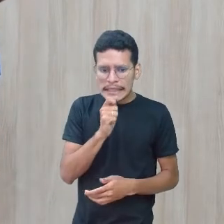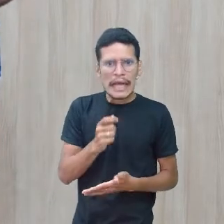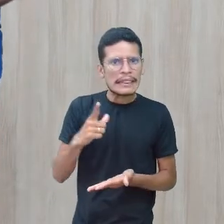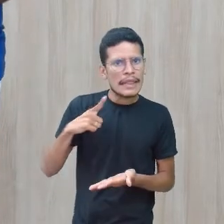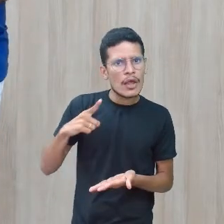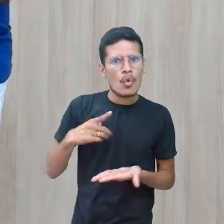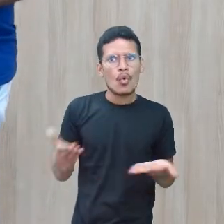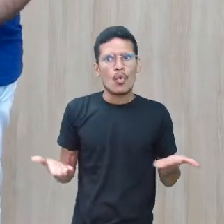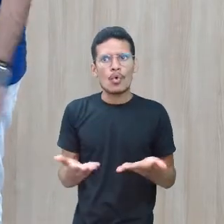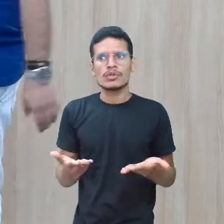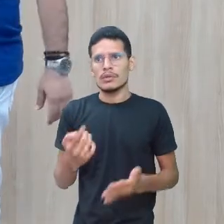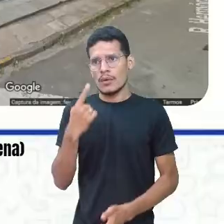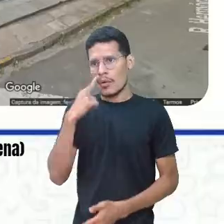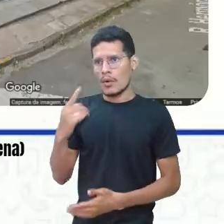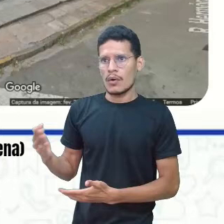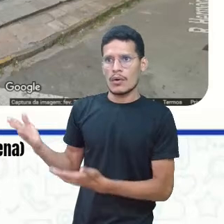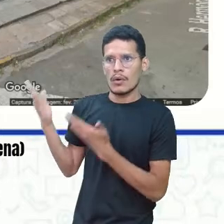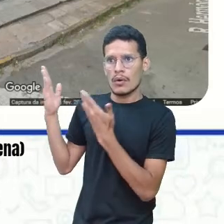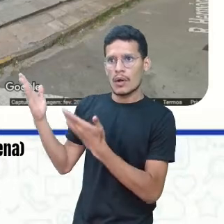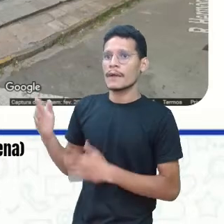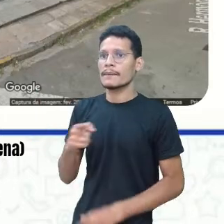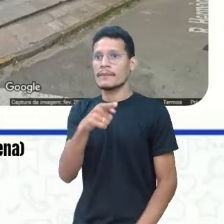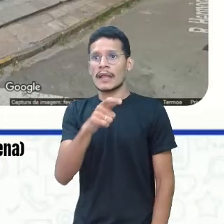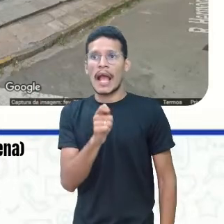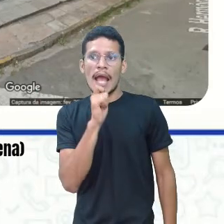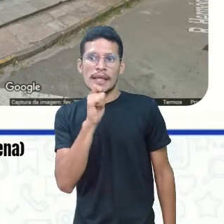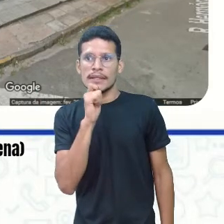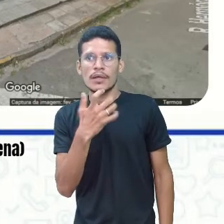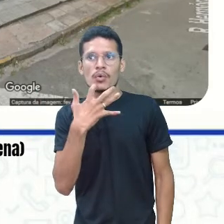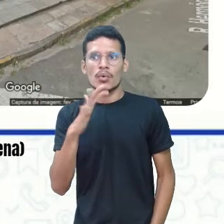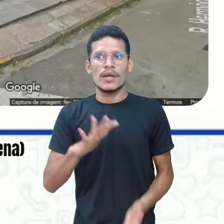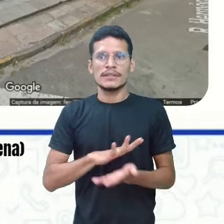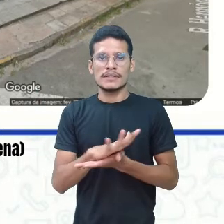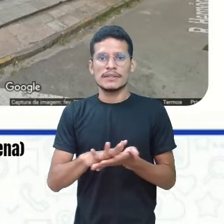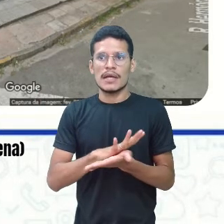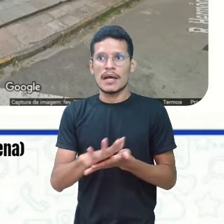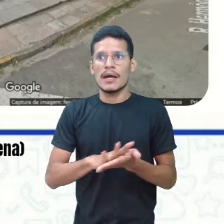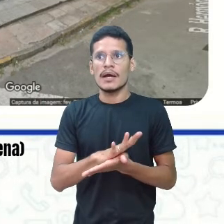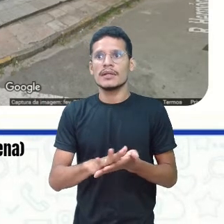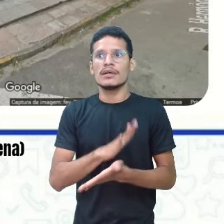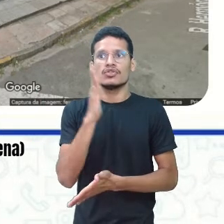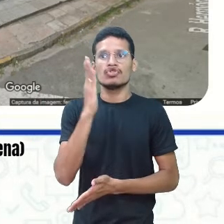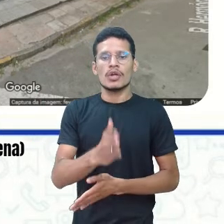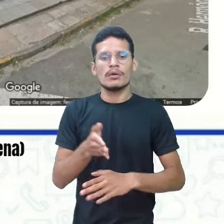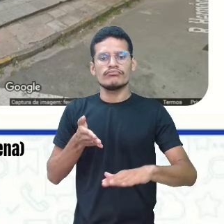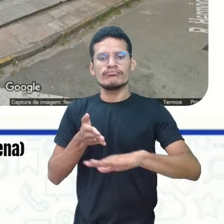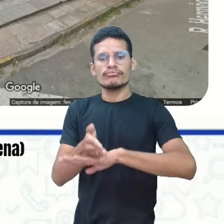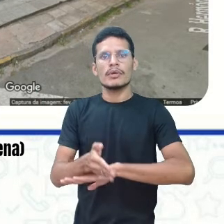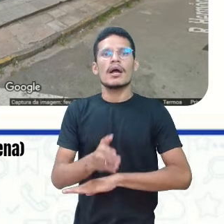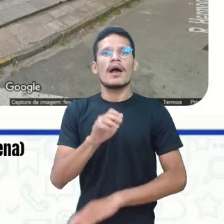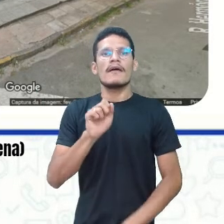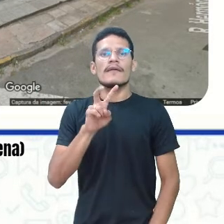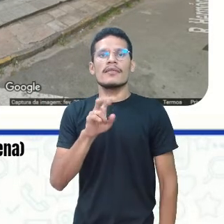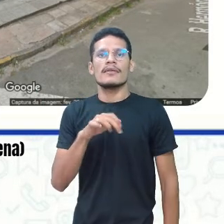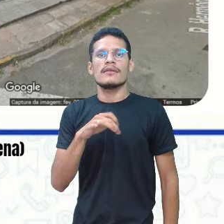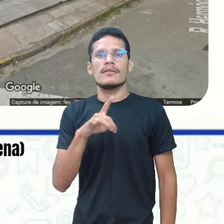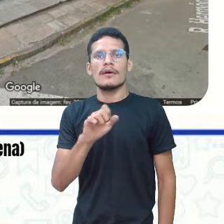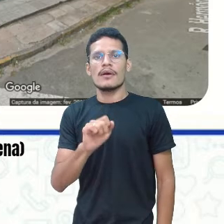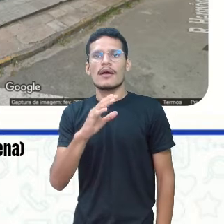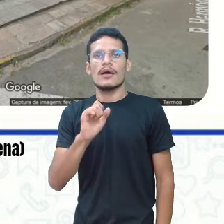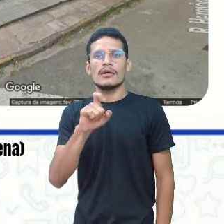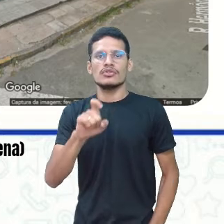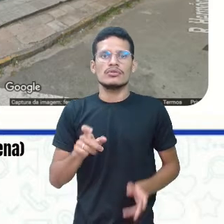hoje? Então aqui, ó, para quem não conhece, para quem já passou ali, ó, pela Avenida Caxangá, né, cruzando a Avenida